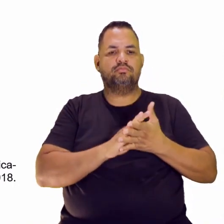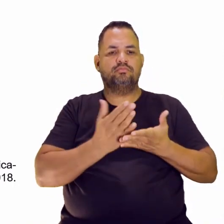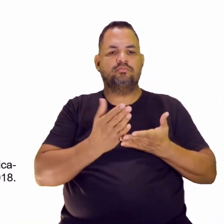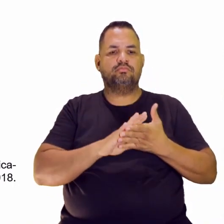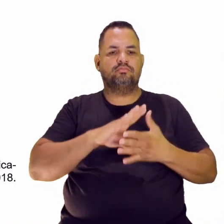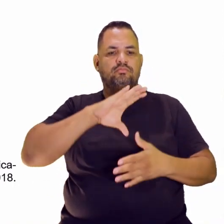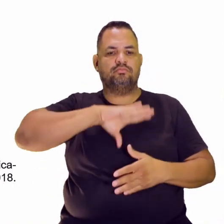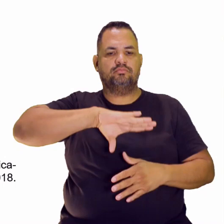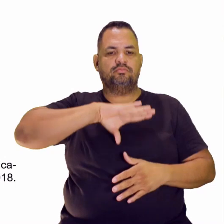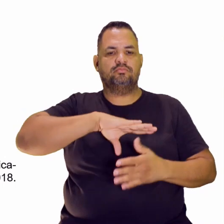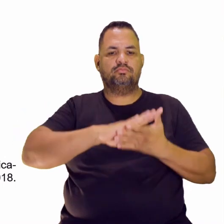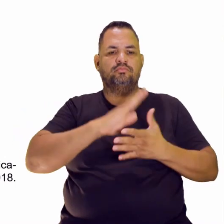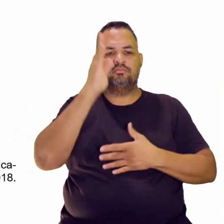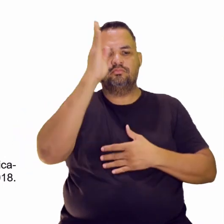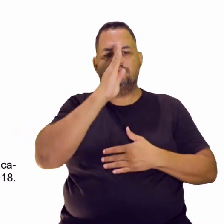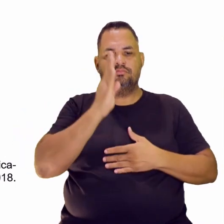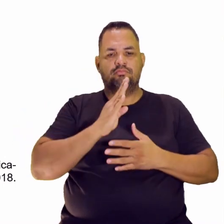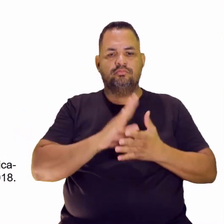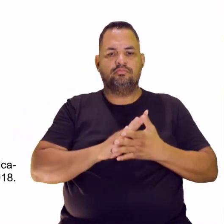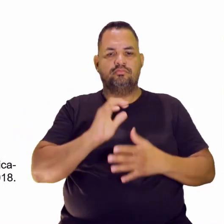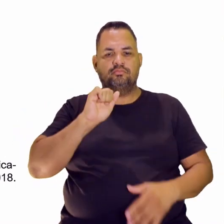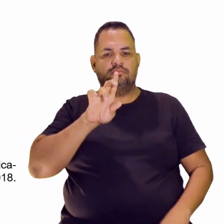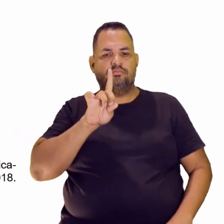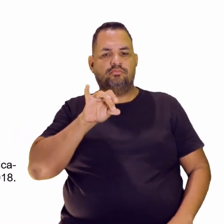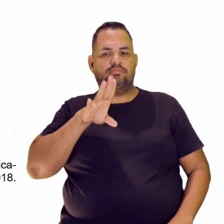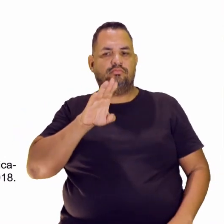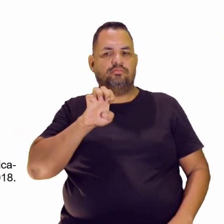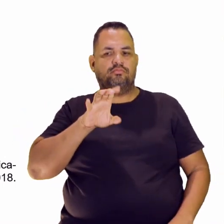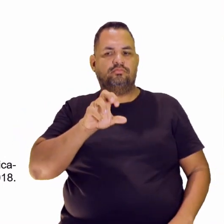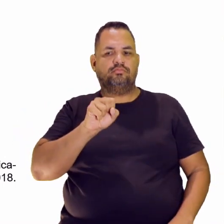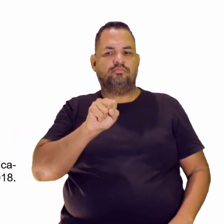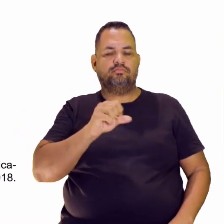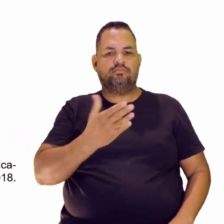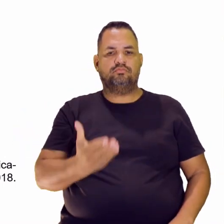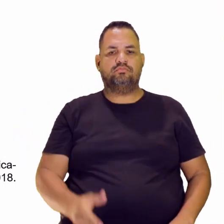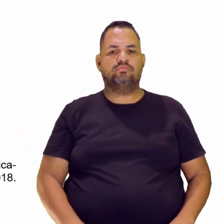Reino Unido de Portugal, Brasil e Algarves.